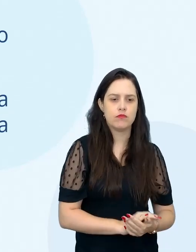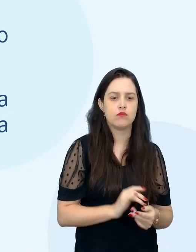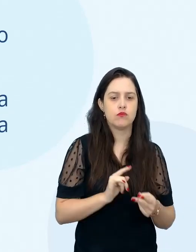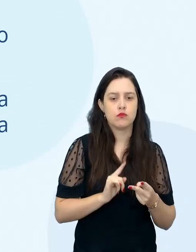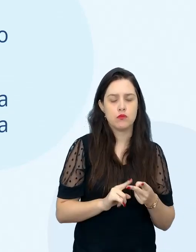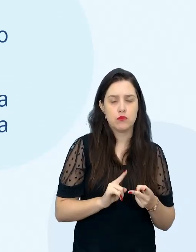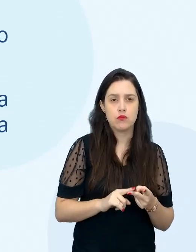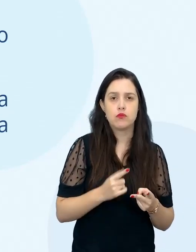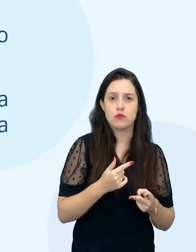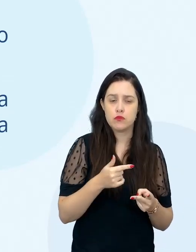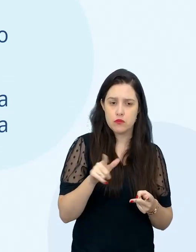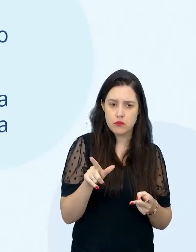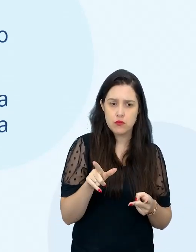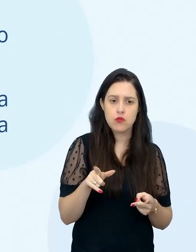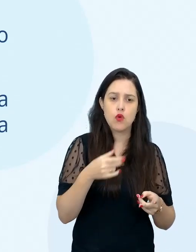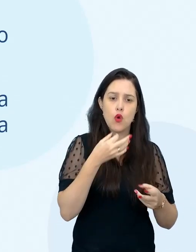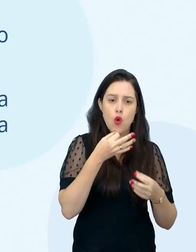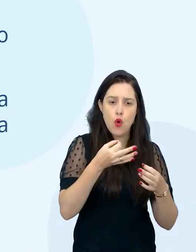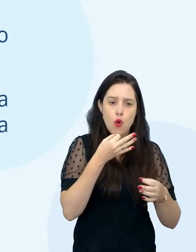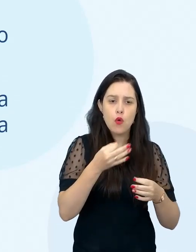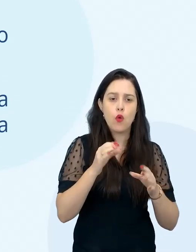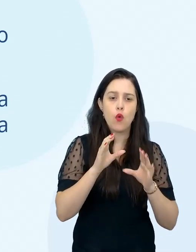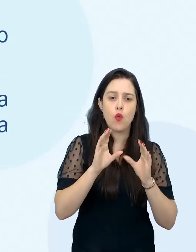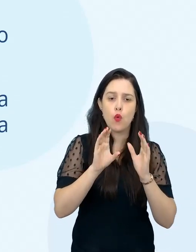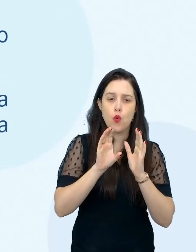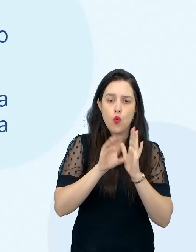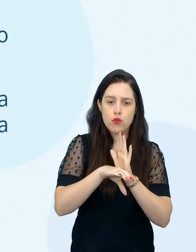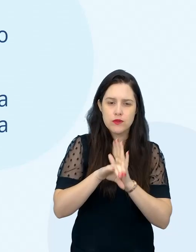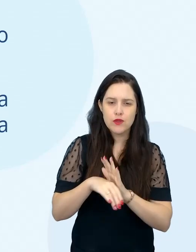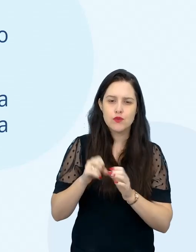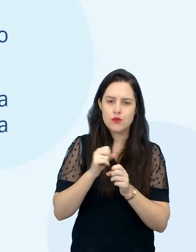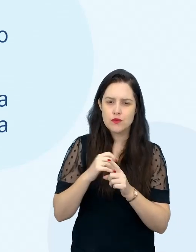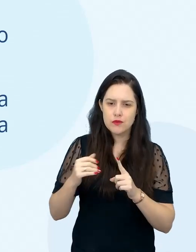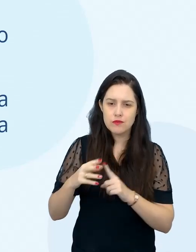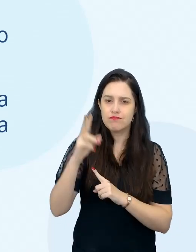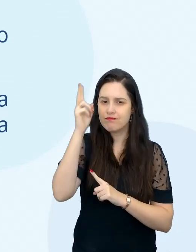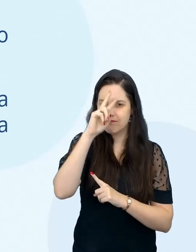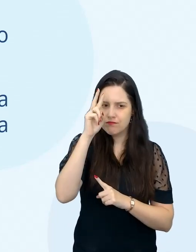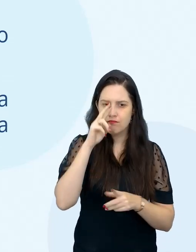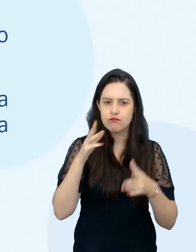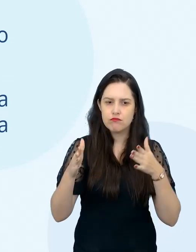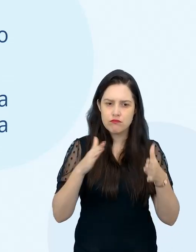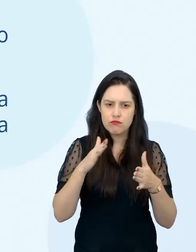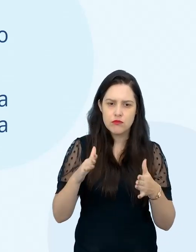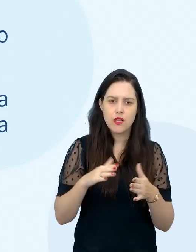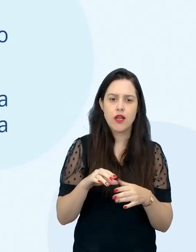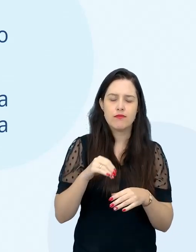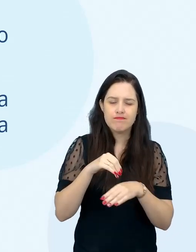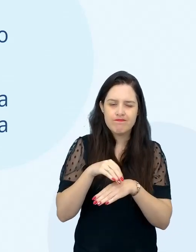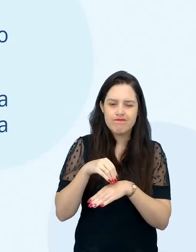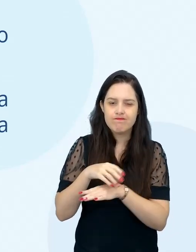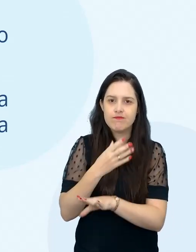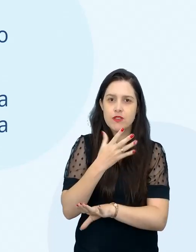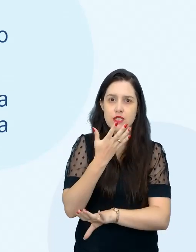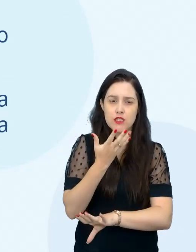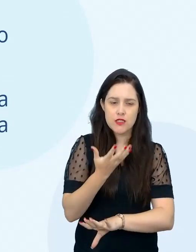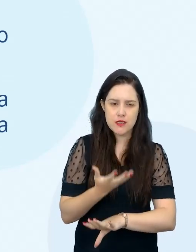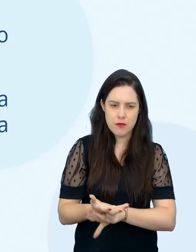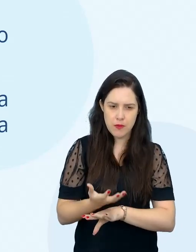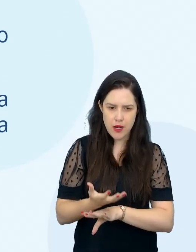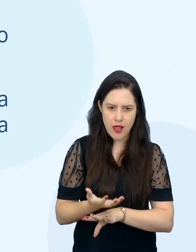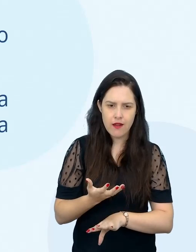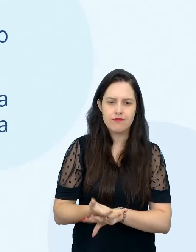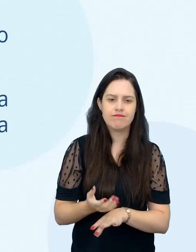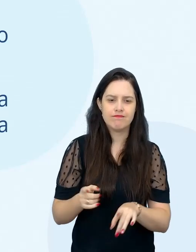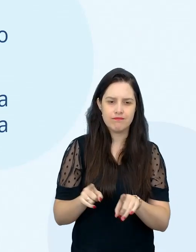momento também de comentar o contexto social e histórico por meio de uma abordagem interdisciplinar, né, daquela situação, daquela